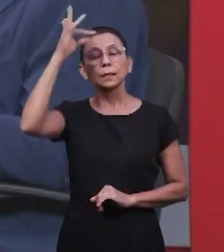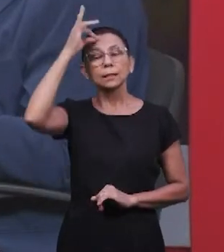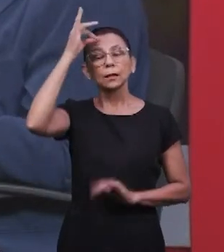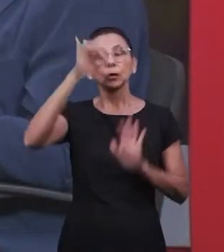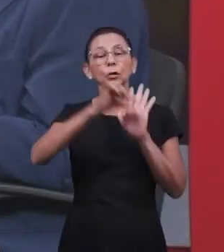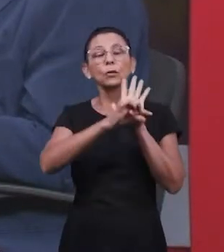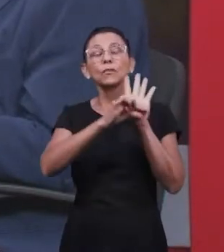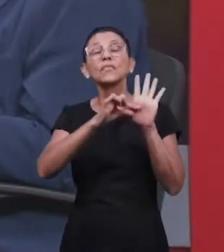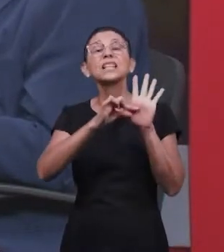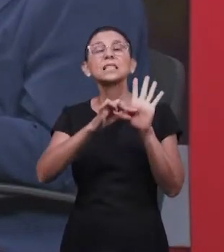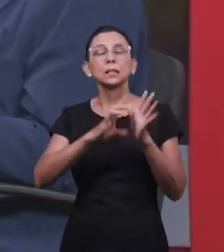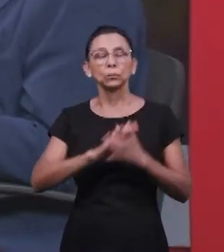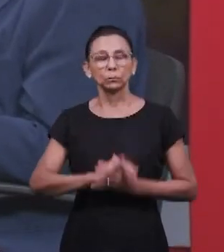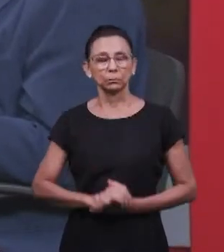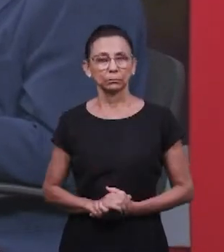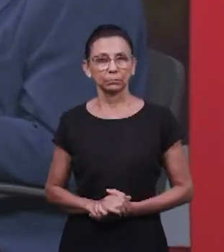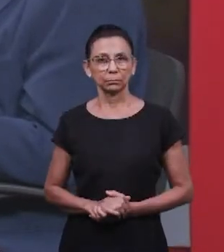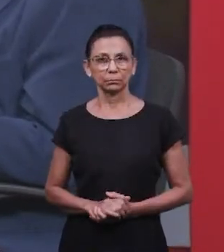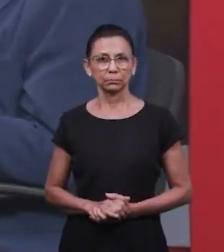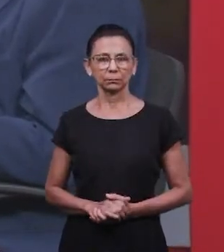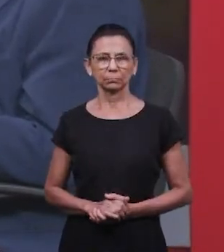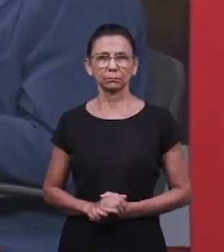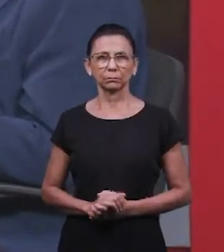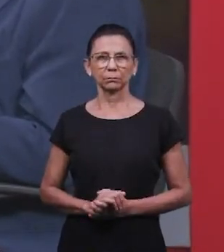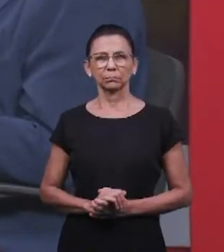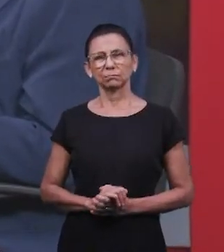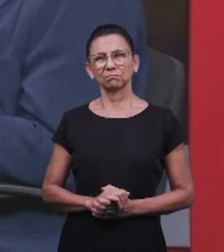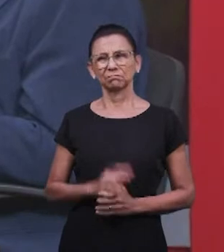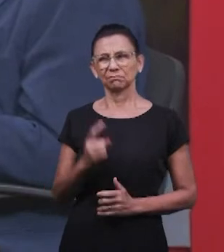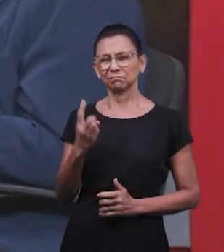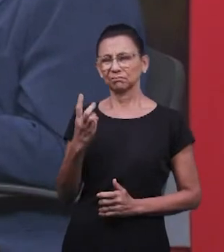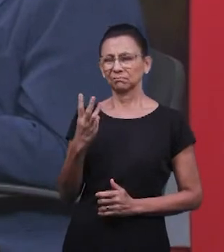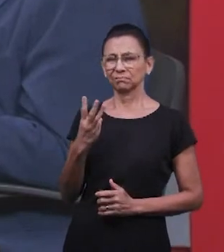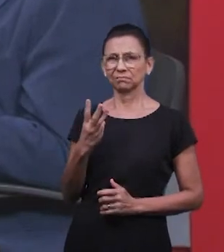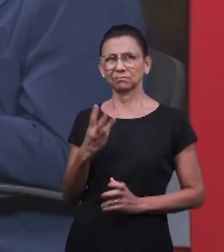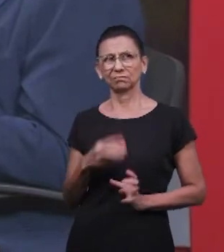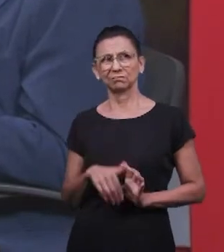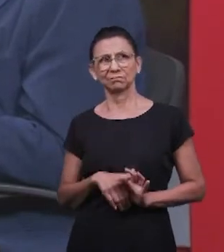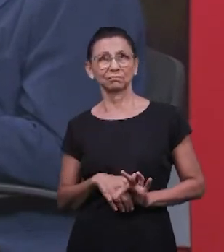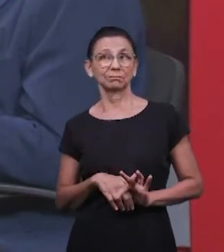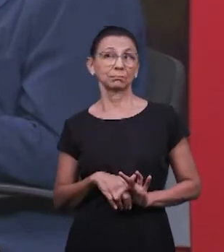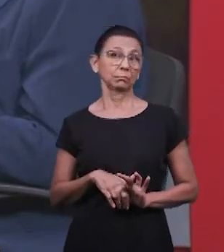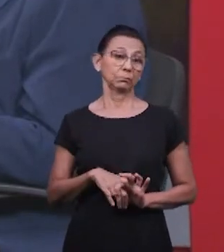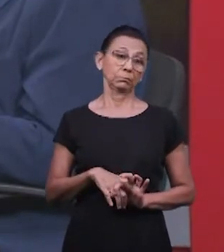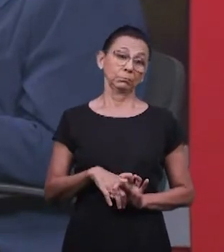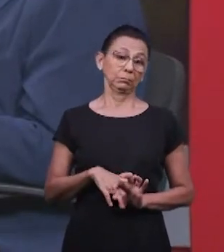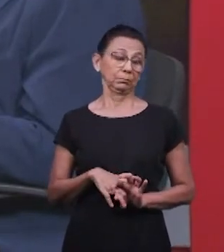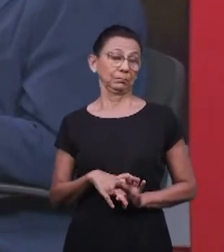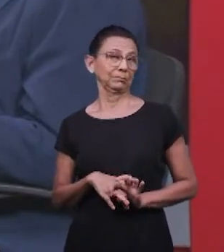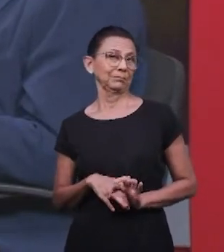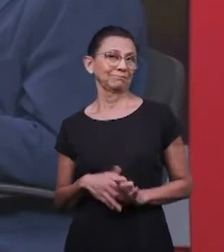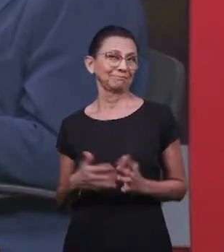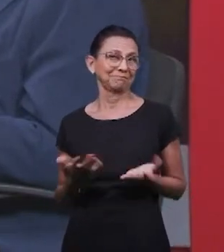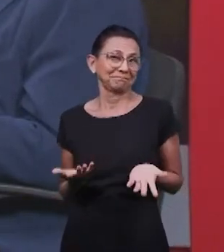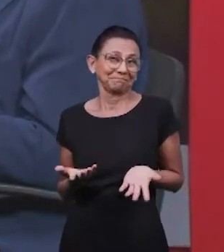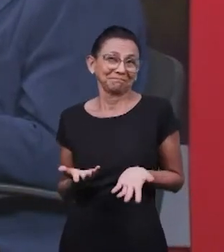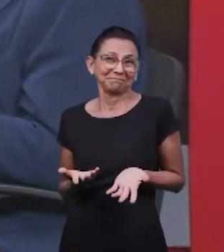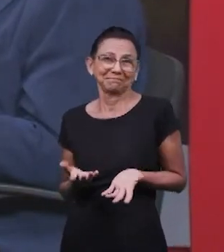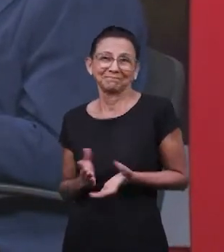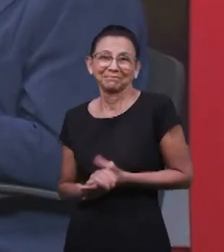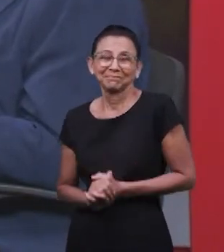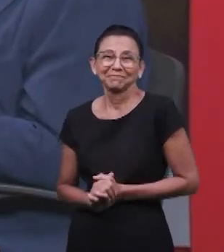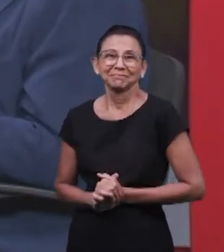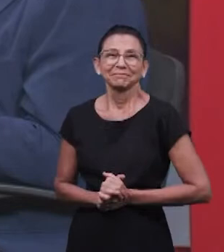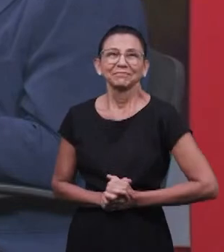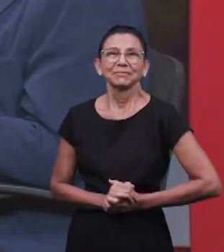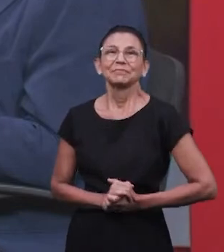memorizou um versículo. Aí as duas ou três lá, outro. Aí você vê que isso aí, você de qualquer forma, você está dando um incentivo a que elas guardem